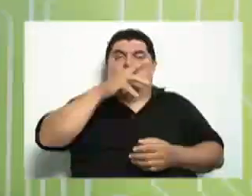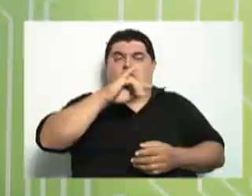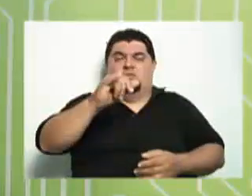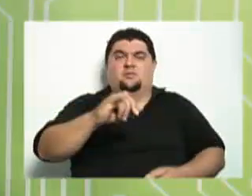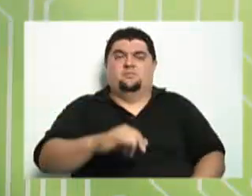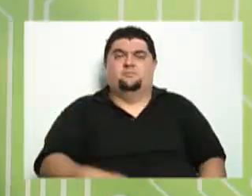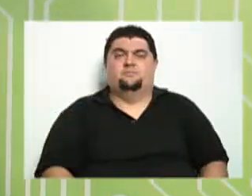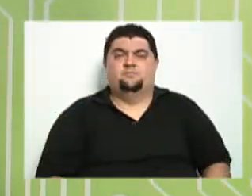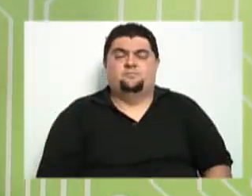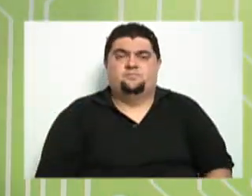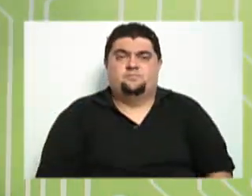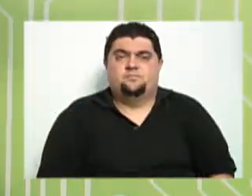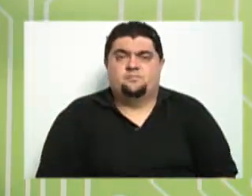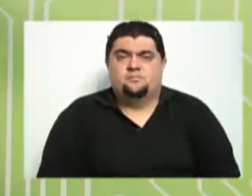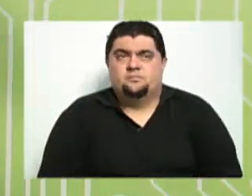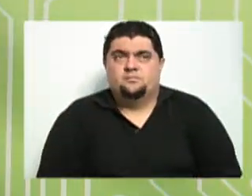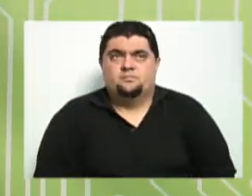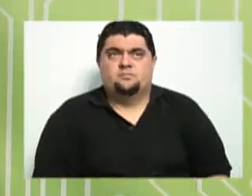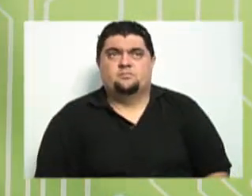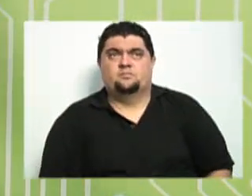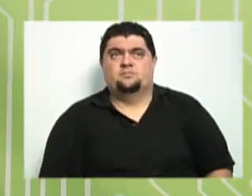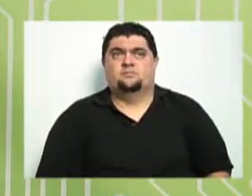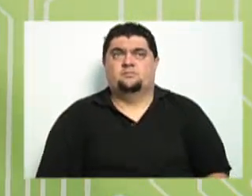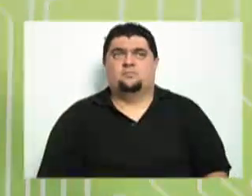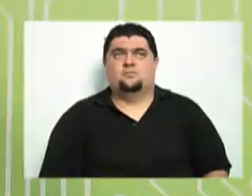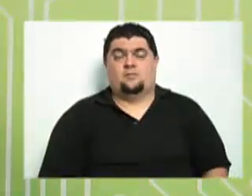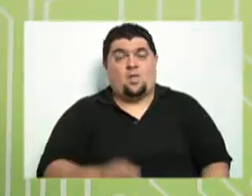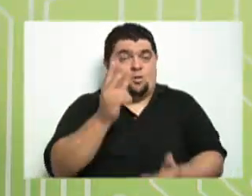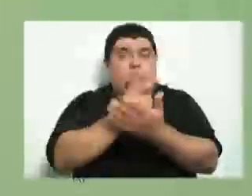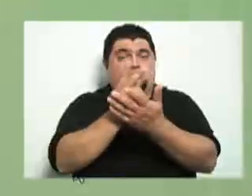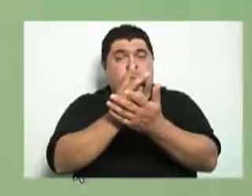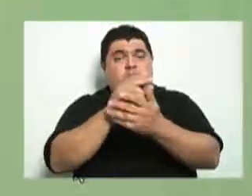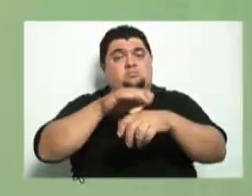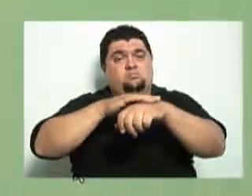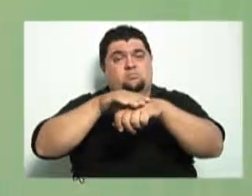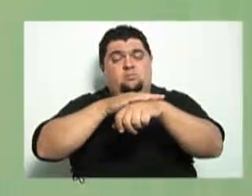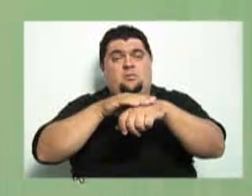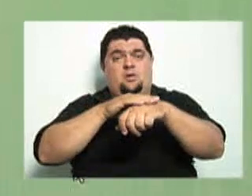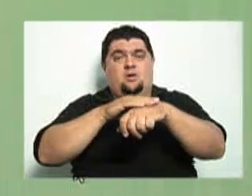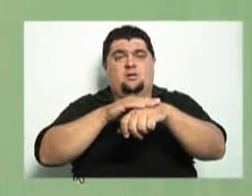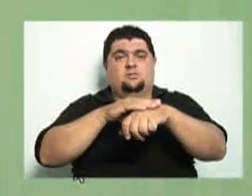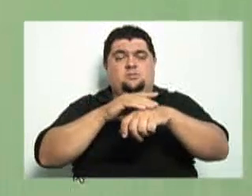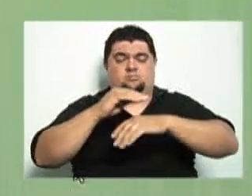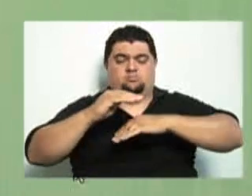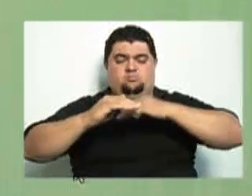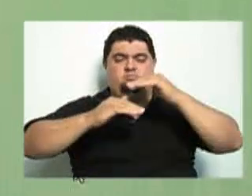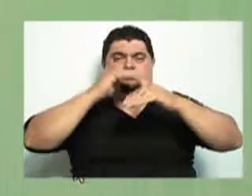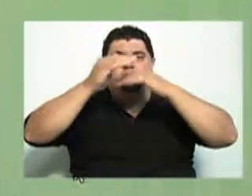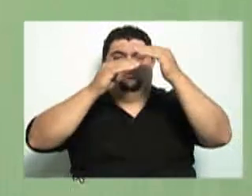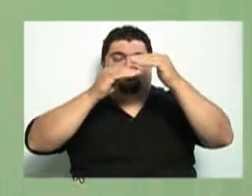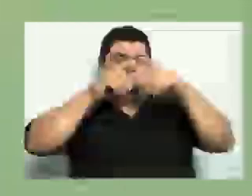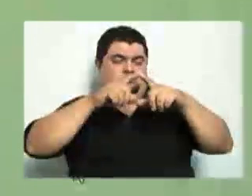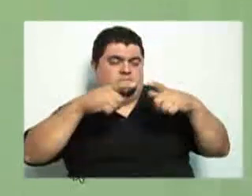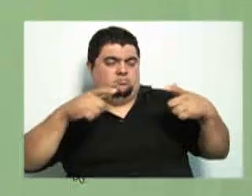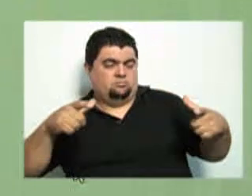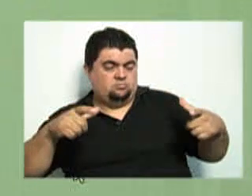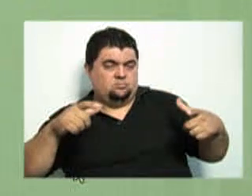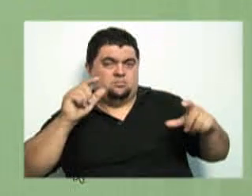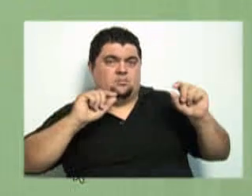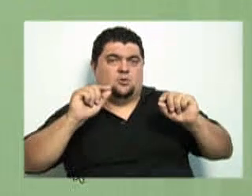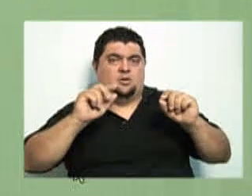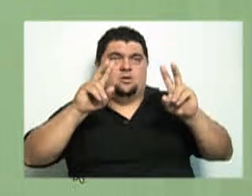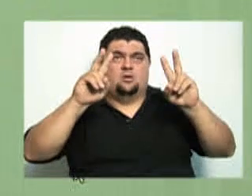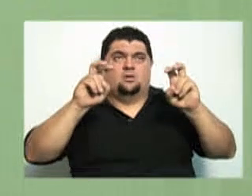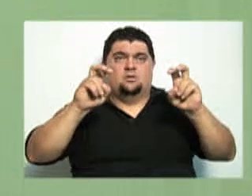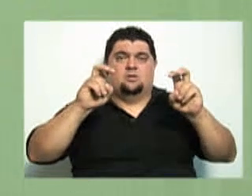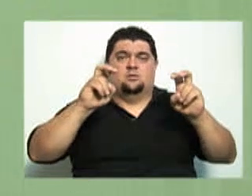aí. Então, continuando essa discussão, a gente vê que no impasse entre crescimento e desenvolvimento, nós temos então